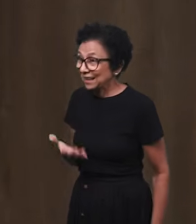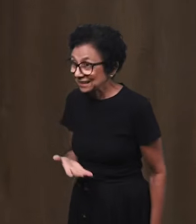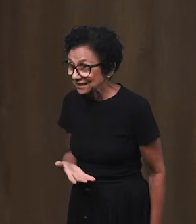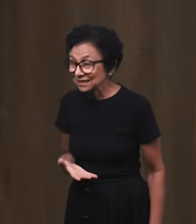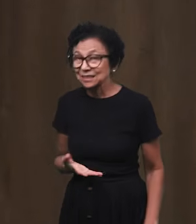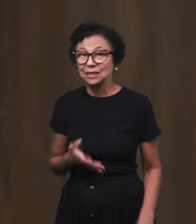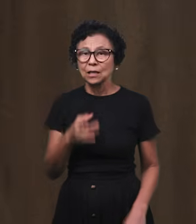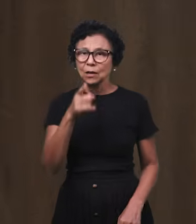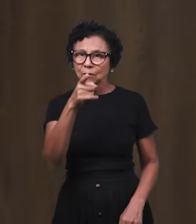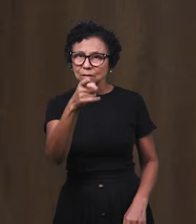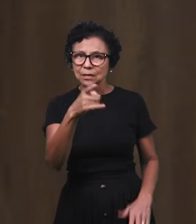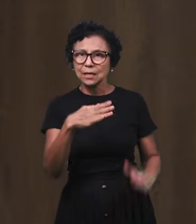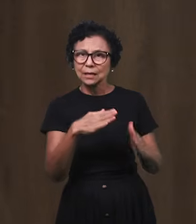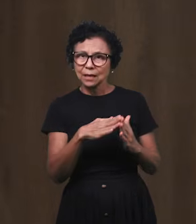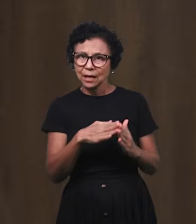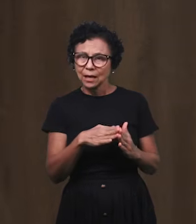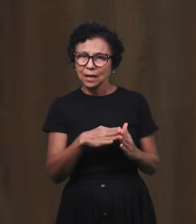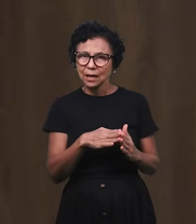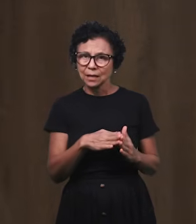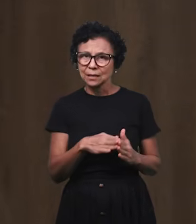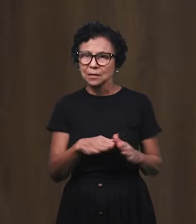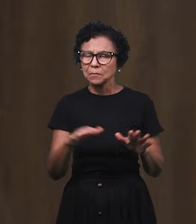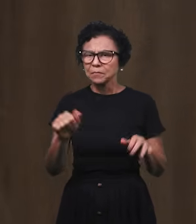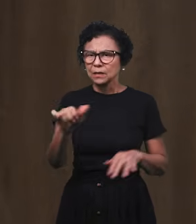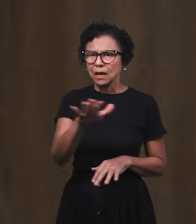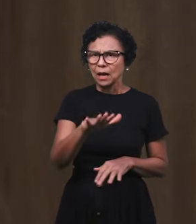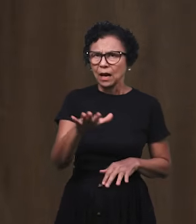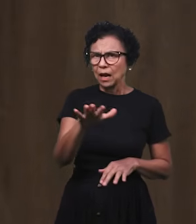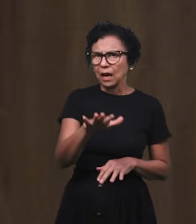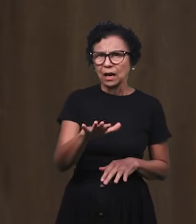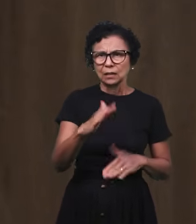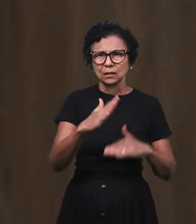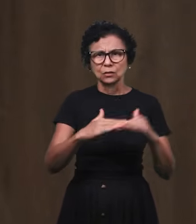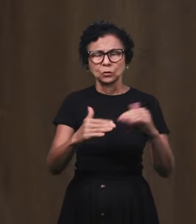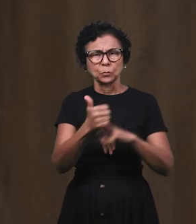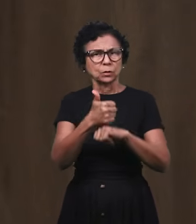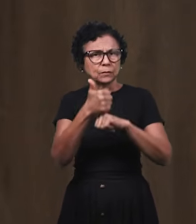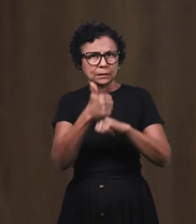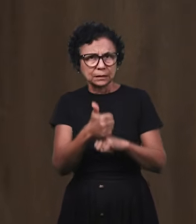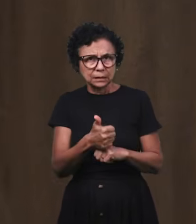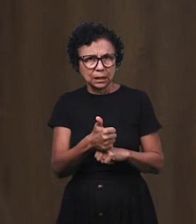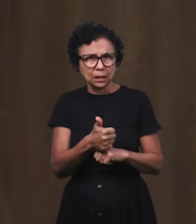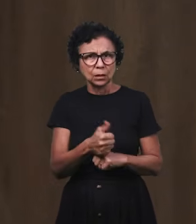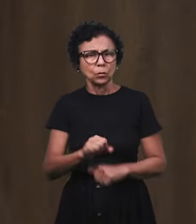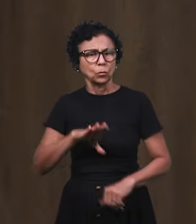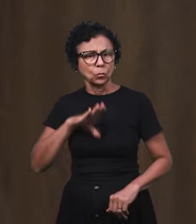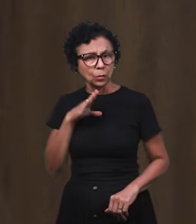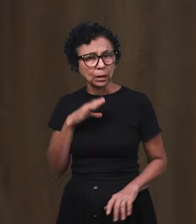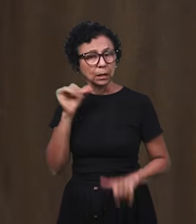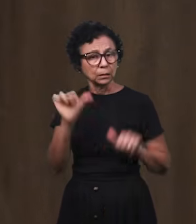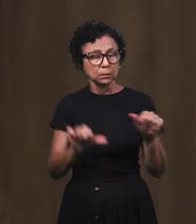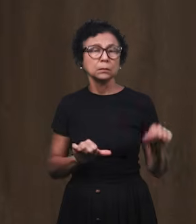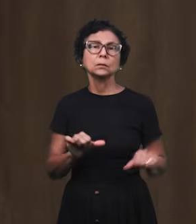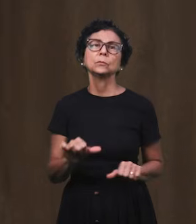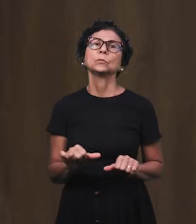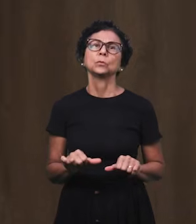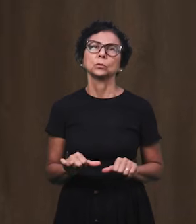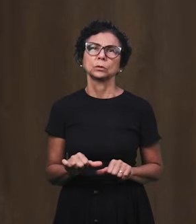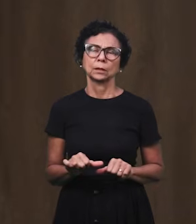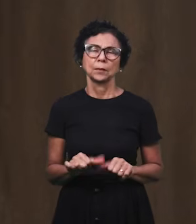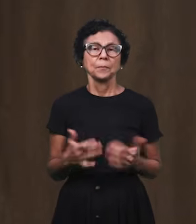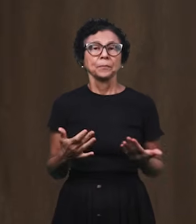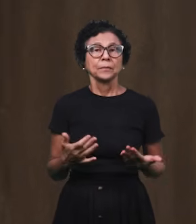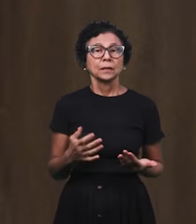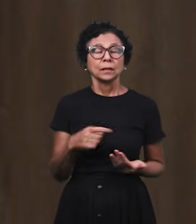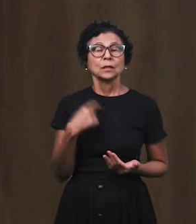que ter coragem e tem que fazer. E a gente que tem o Senhor é muito mais seguro, né, a gente fazer essa transição. Porque se eu